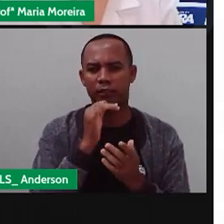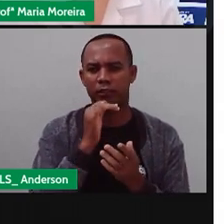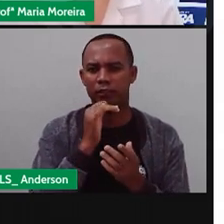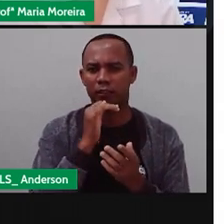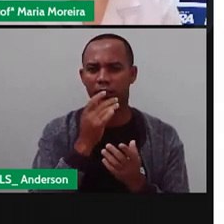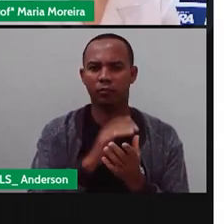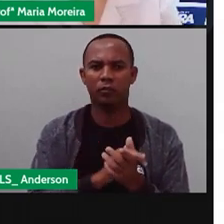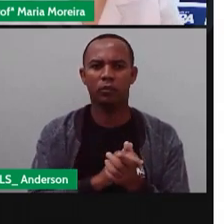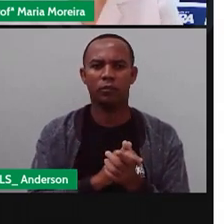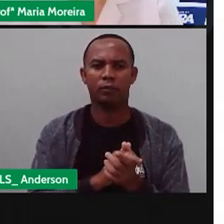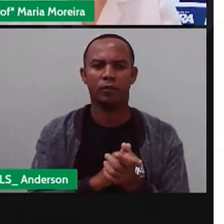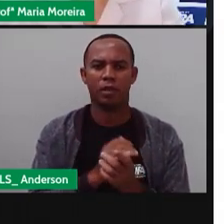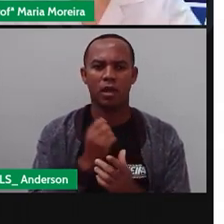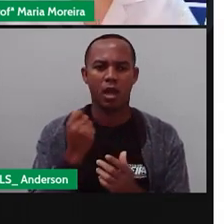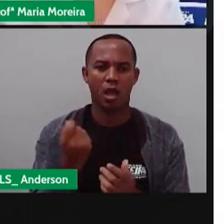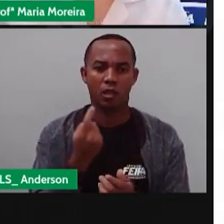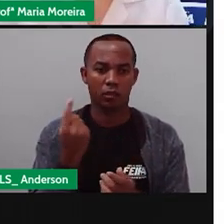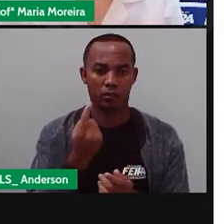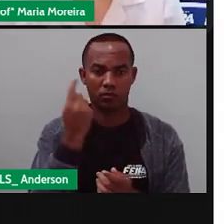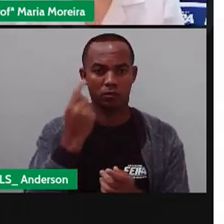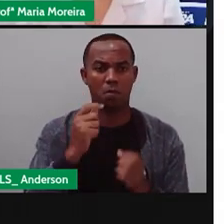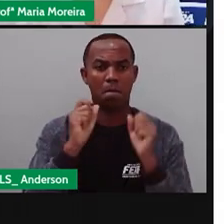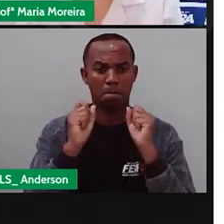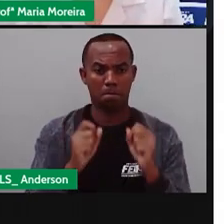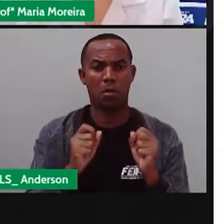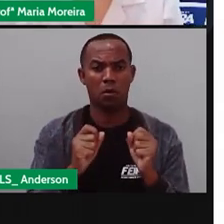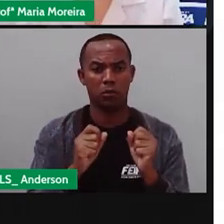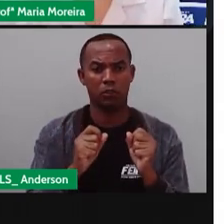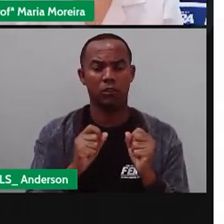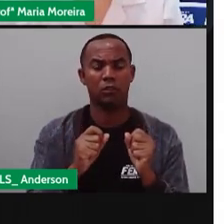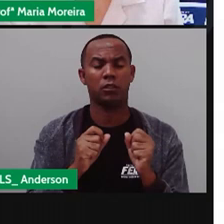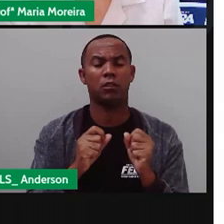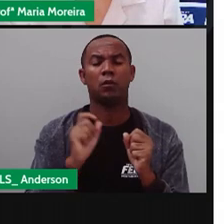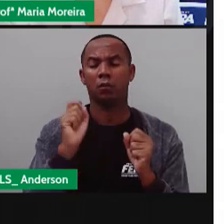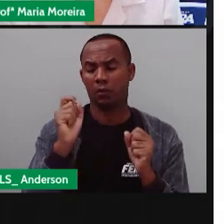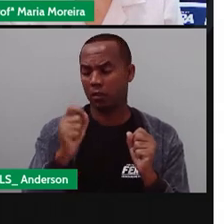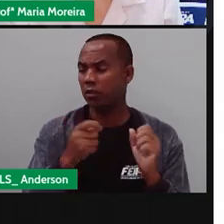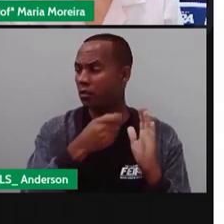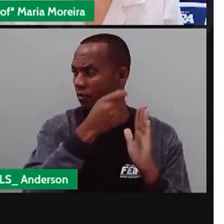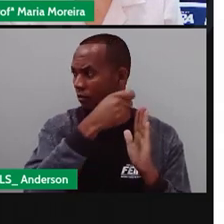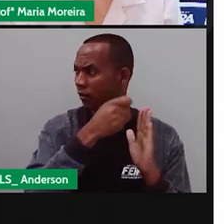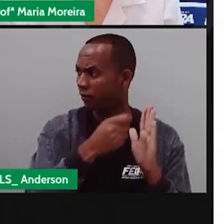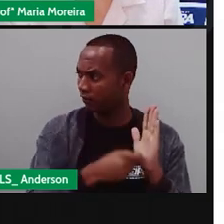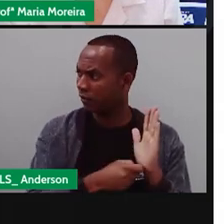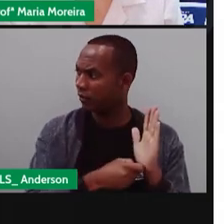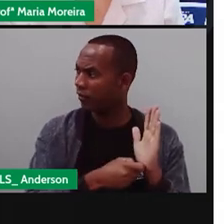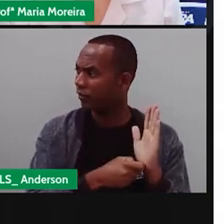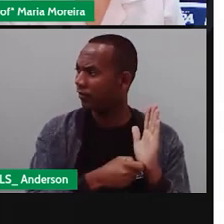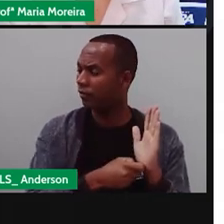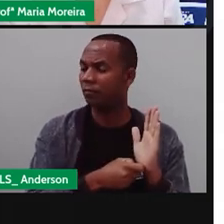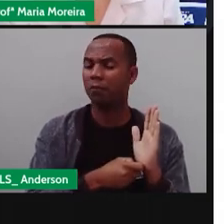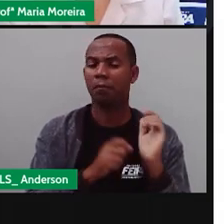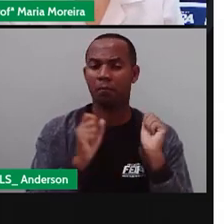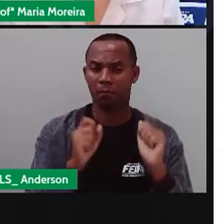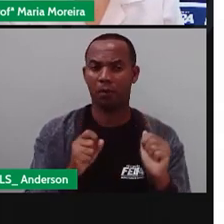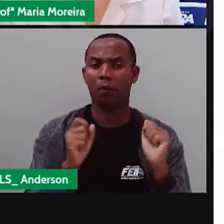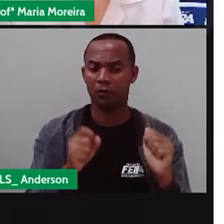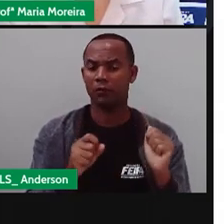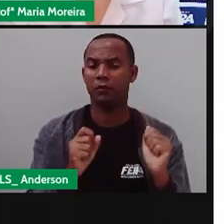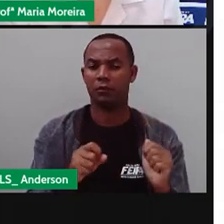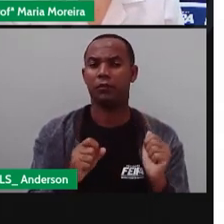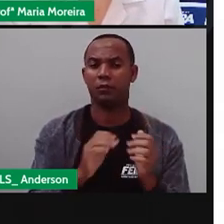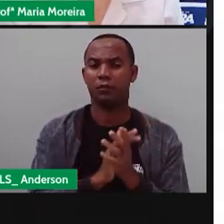né, Anderson, ele pode fazer um texto sobre livros, não pode, Anderson? Você